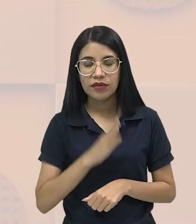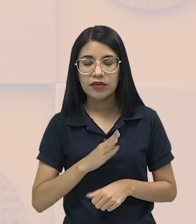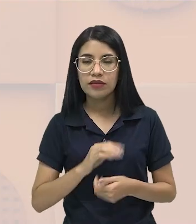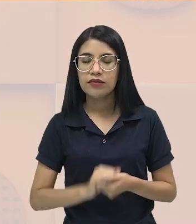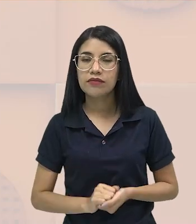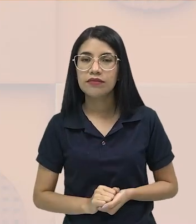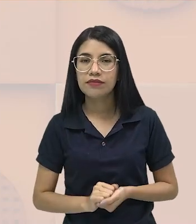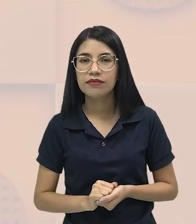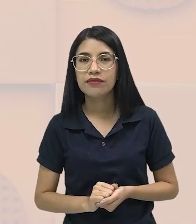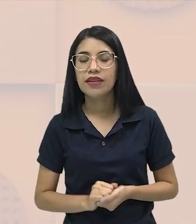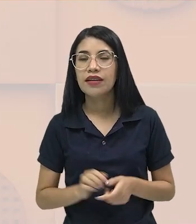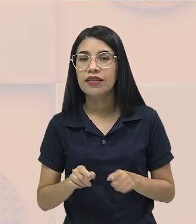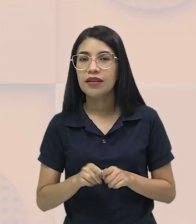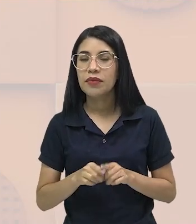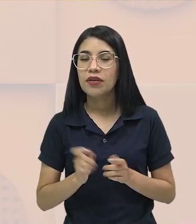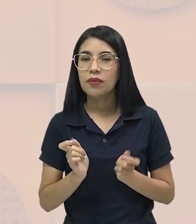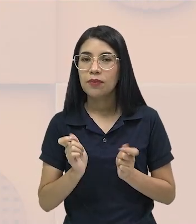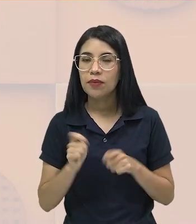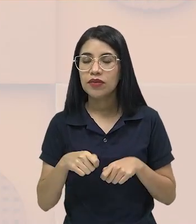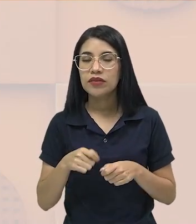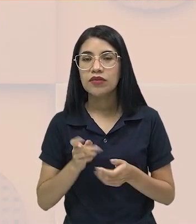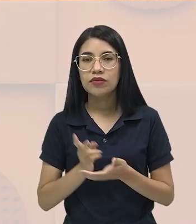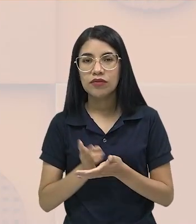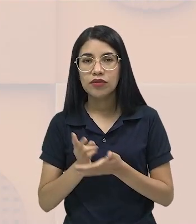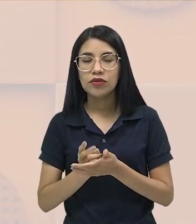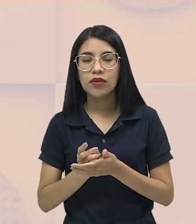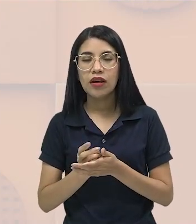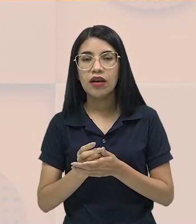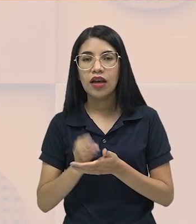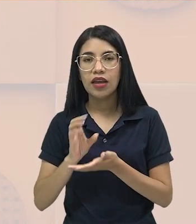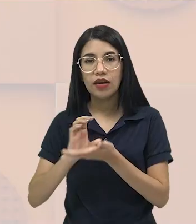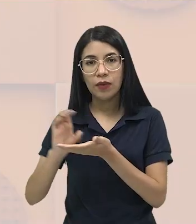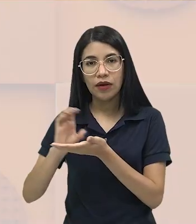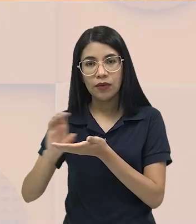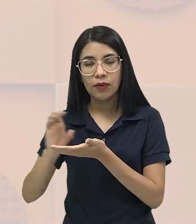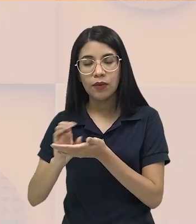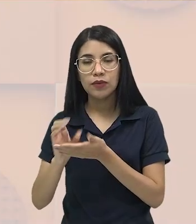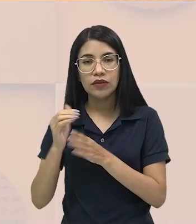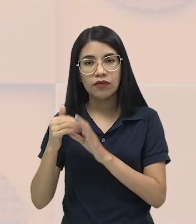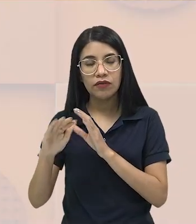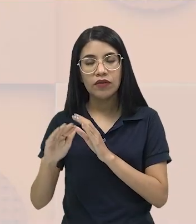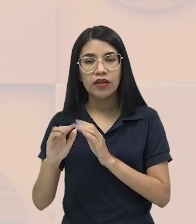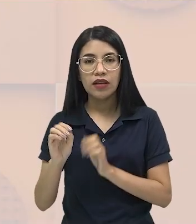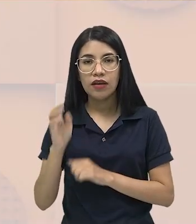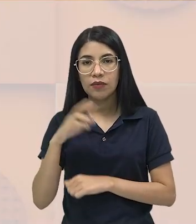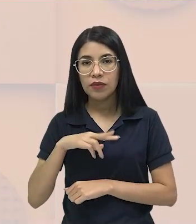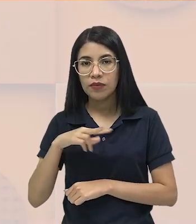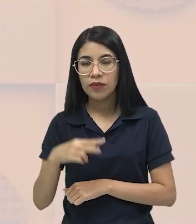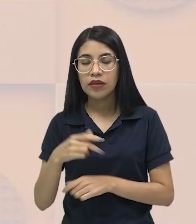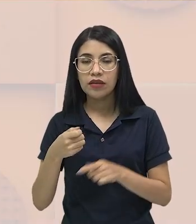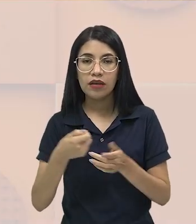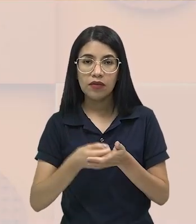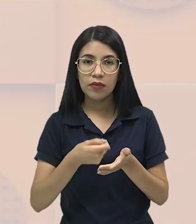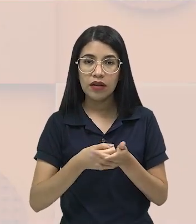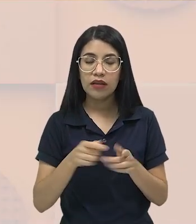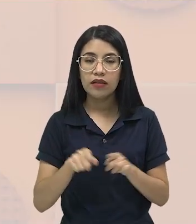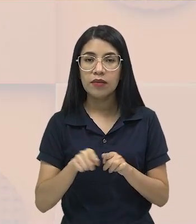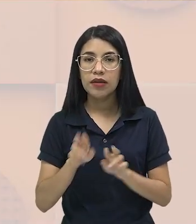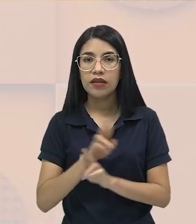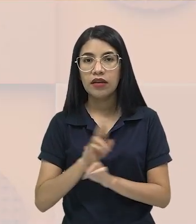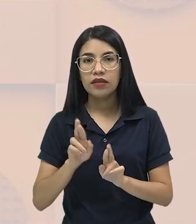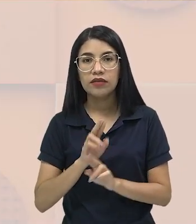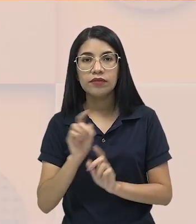voltasse a reabastecer os cofres de Portugal. Então lembra que essa pressão também está relacionada